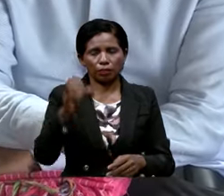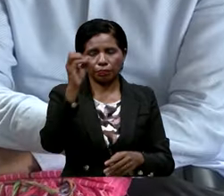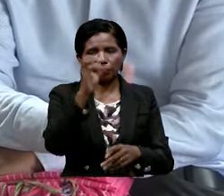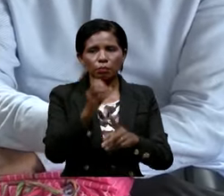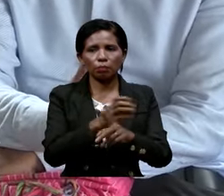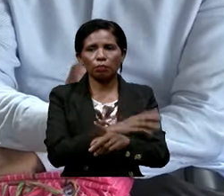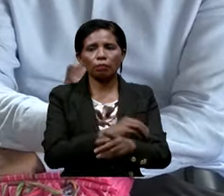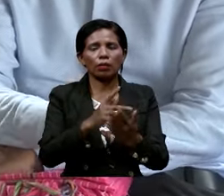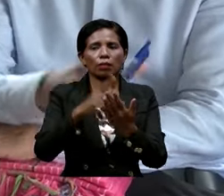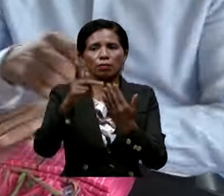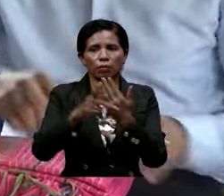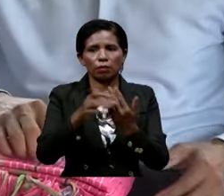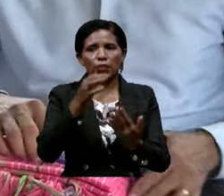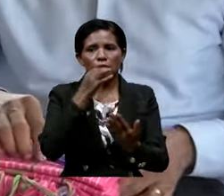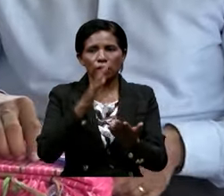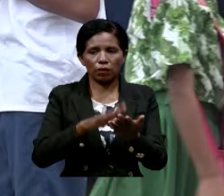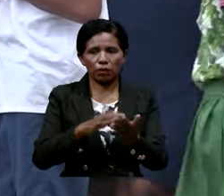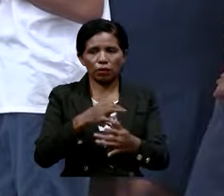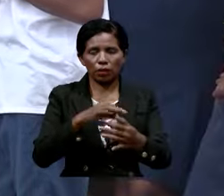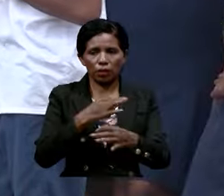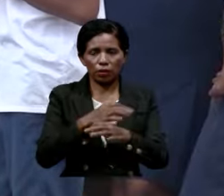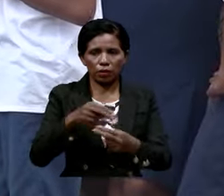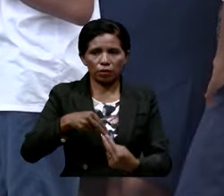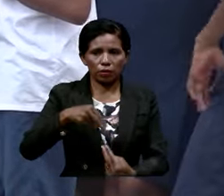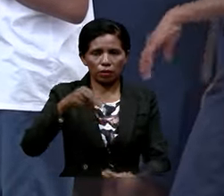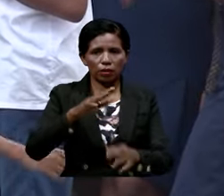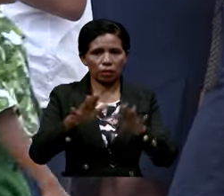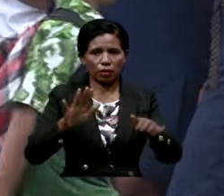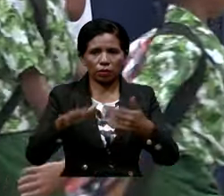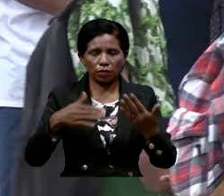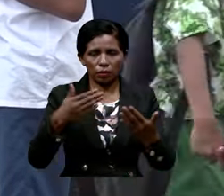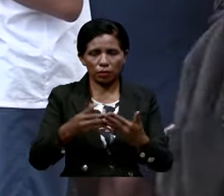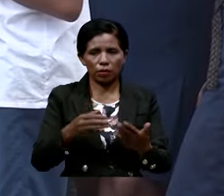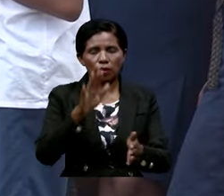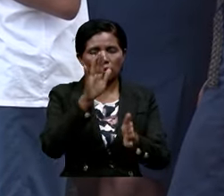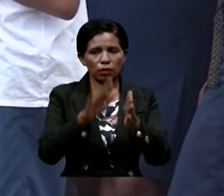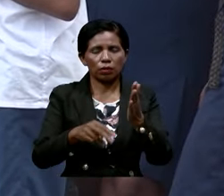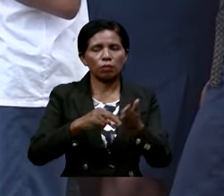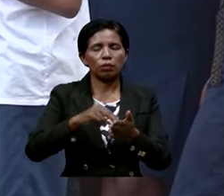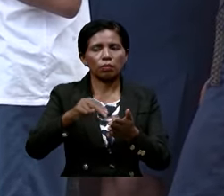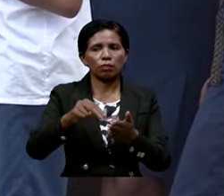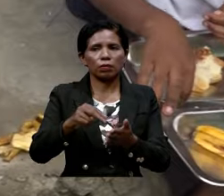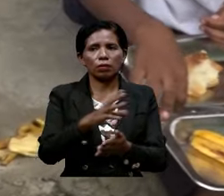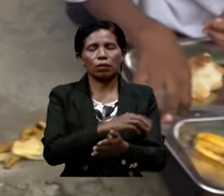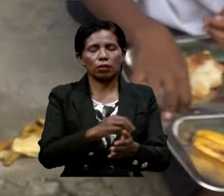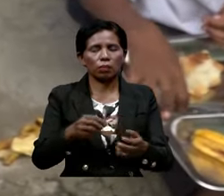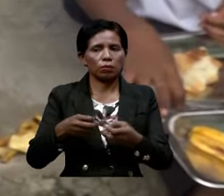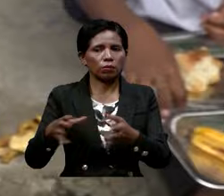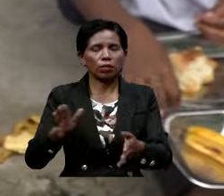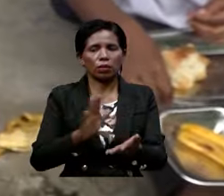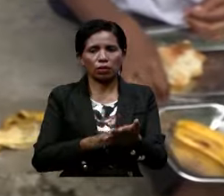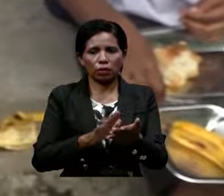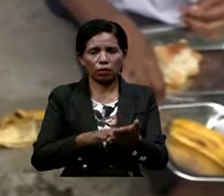implementasaun programa merenda skolar ne atu hadia nutrisaun labarek siranian no hatun numero alunu nebe abandona skola no